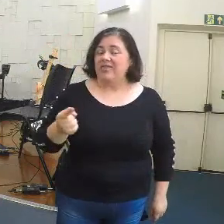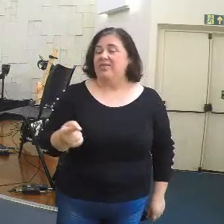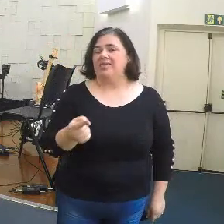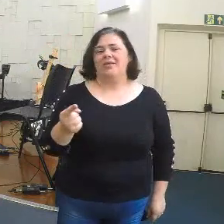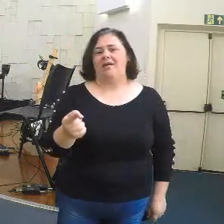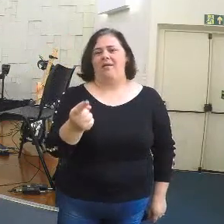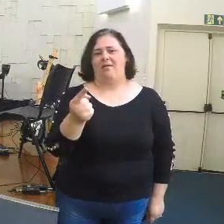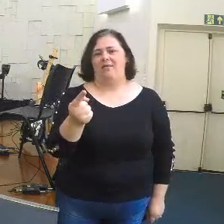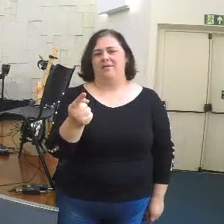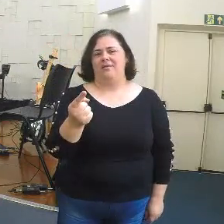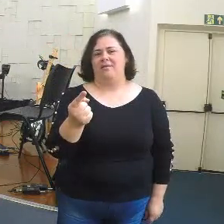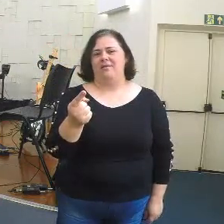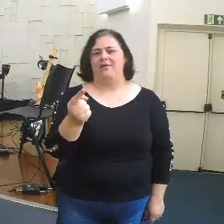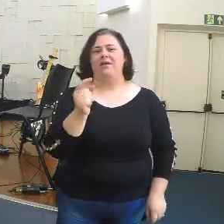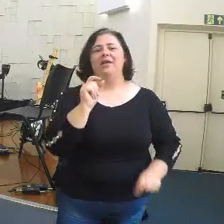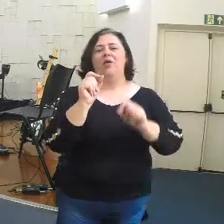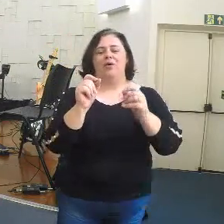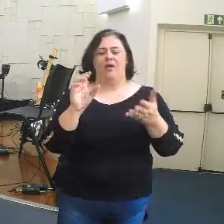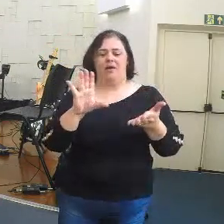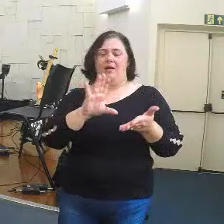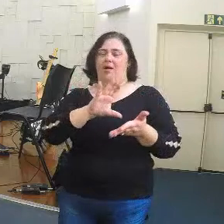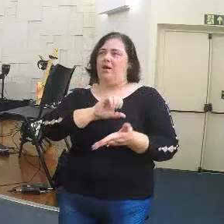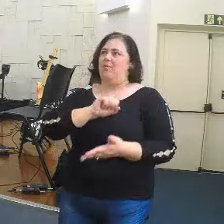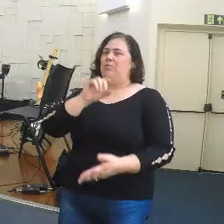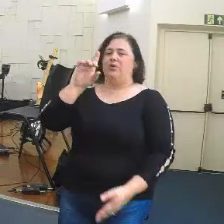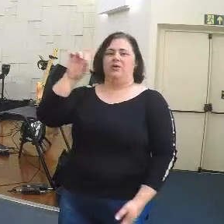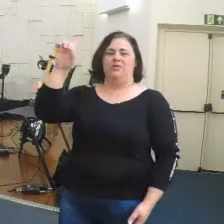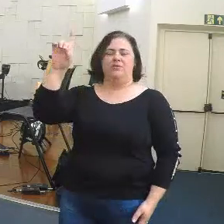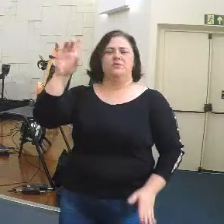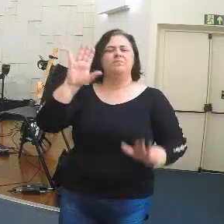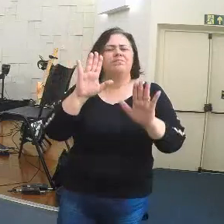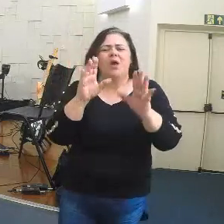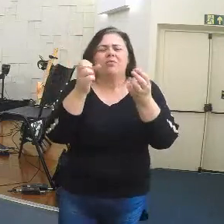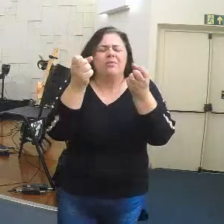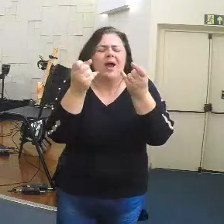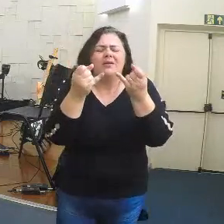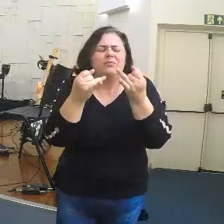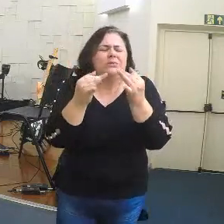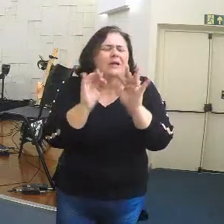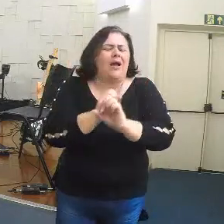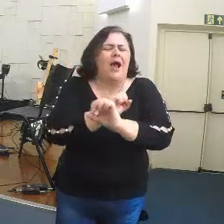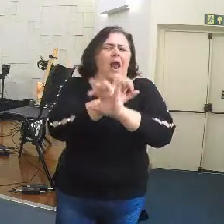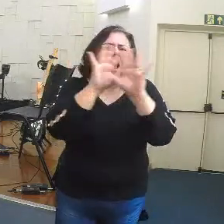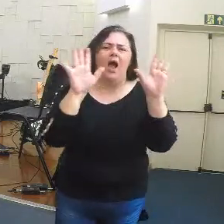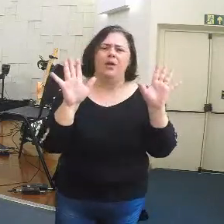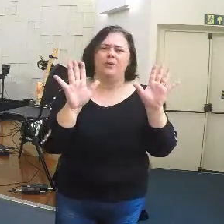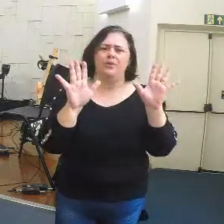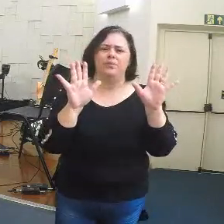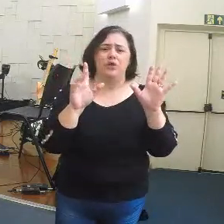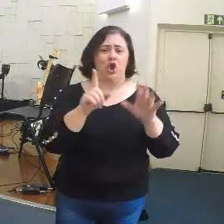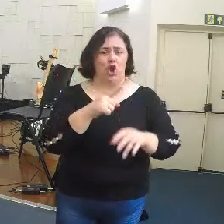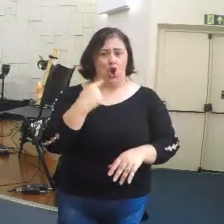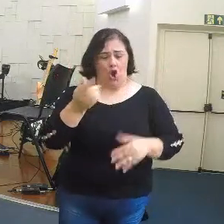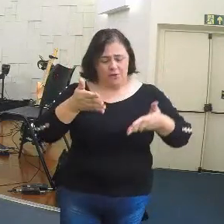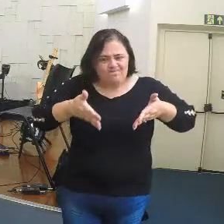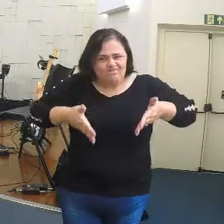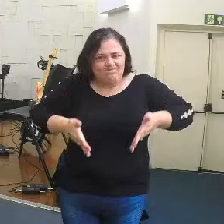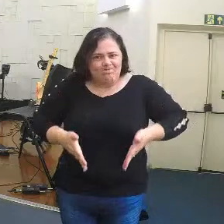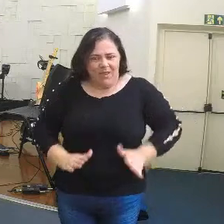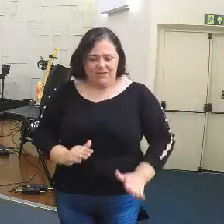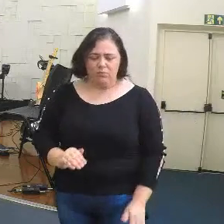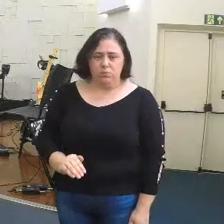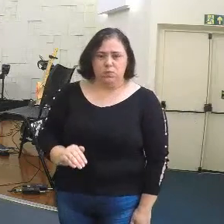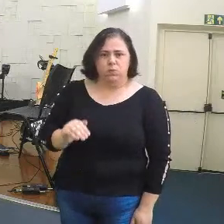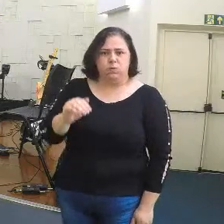da vida de Deus e ter um relacionamento com Deus e não amar, né? É impossível isso. Porque a vida foi gerada pelo amor. No